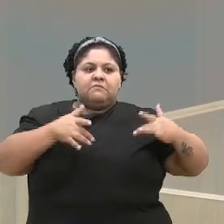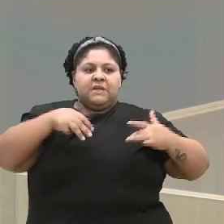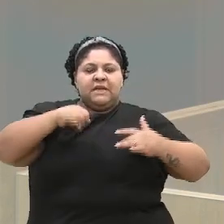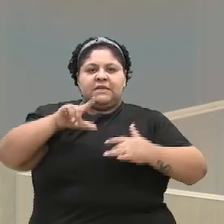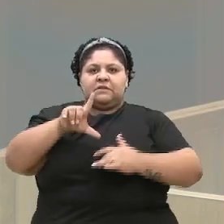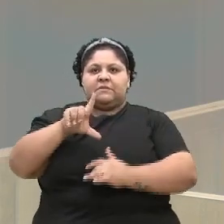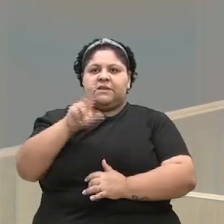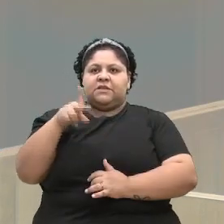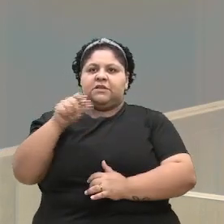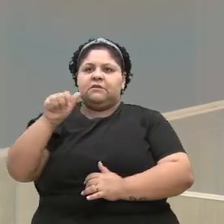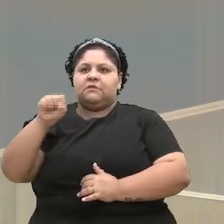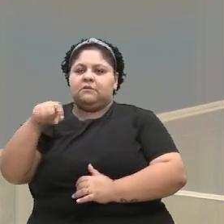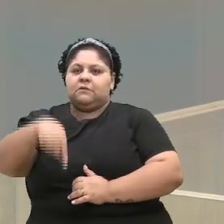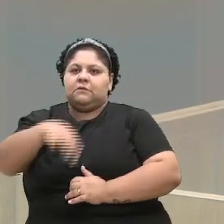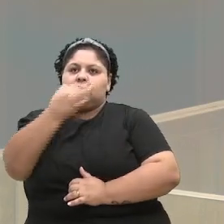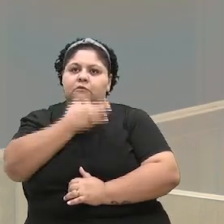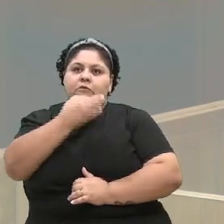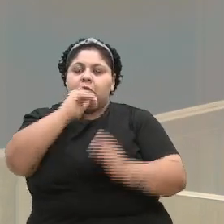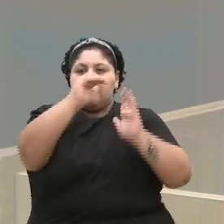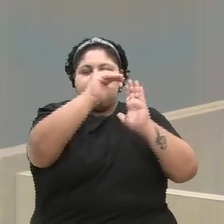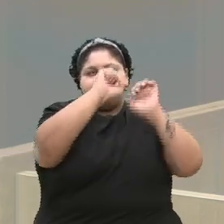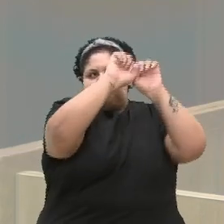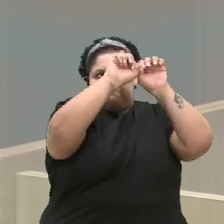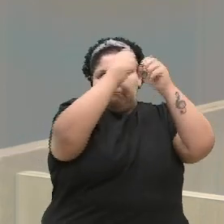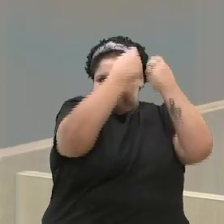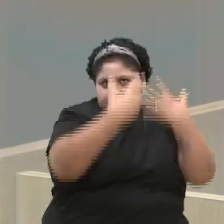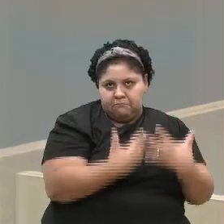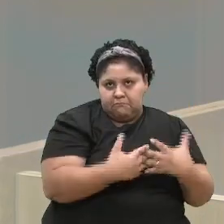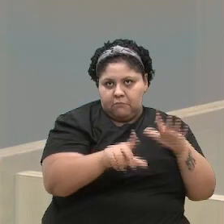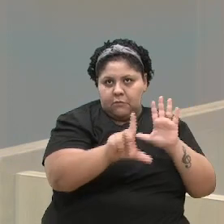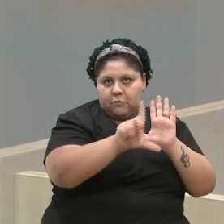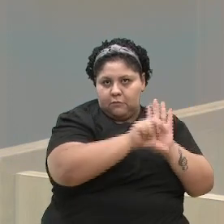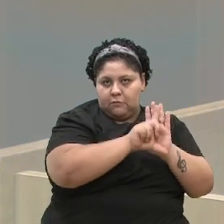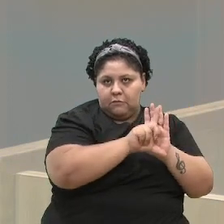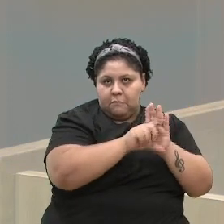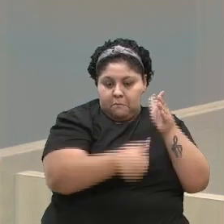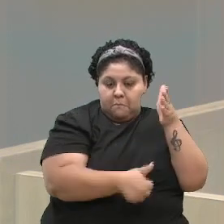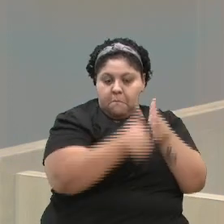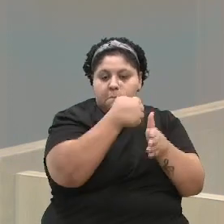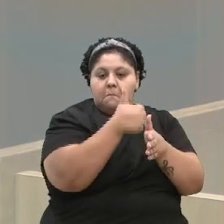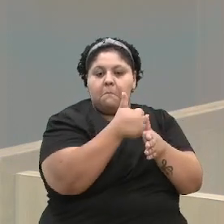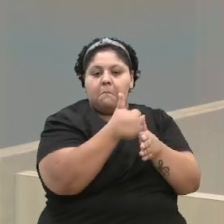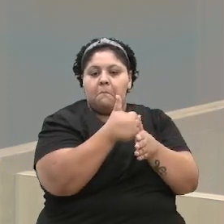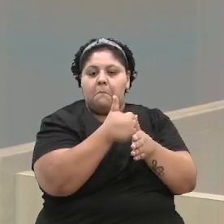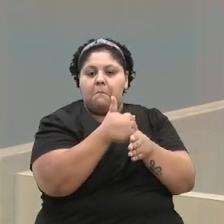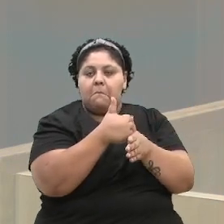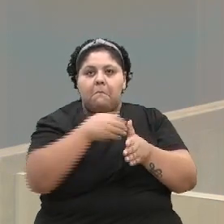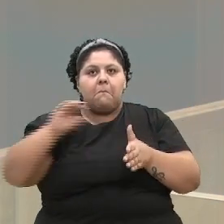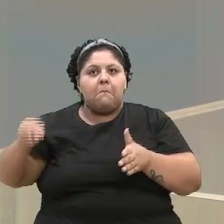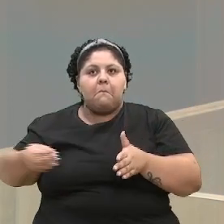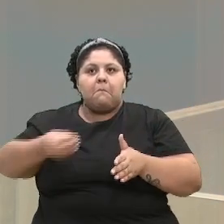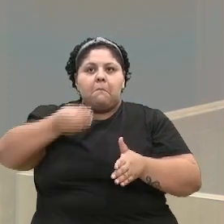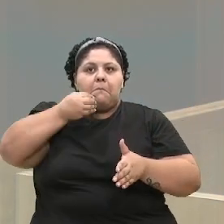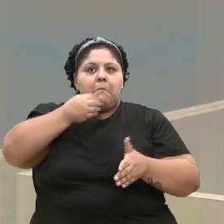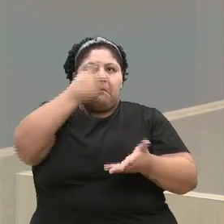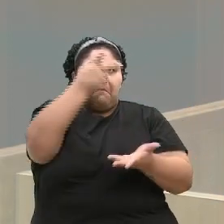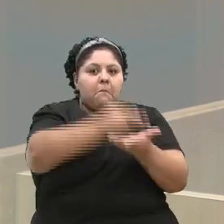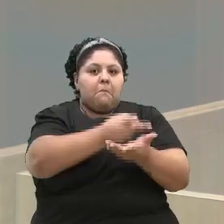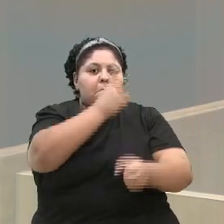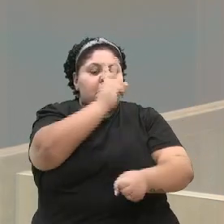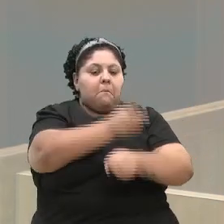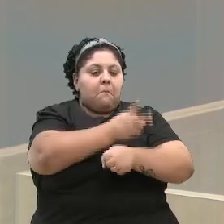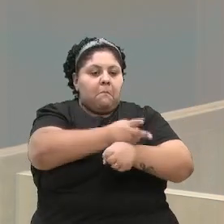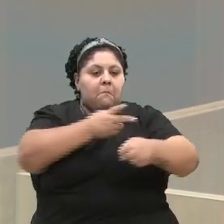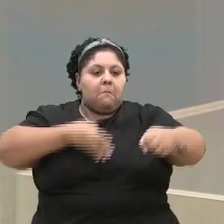Sul. O programa esta lei viabilizará, por meio do aproveitamento de prêmios ou créditos em